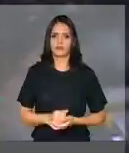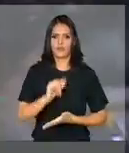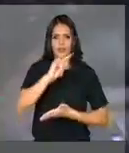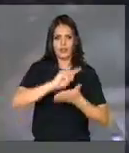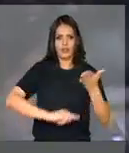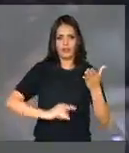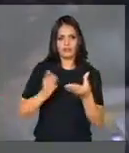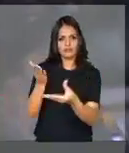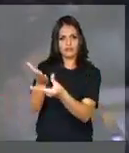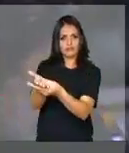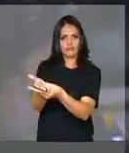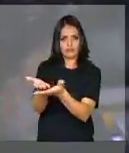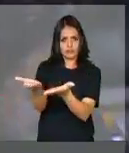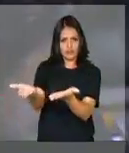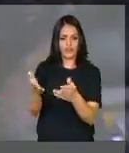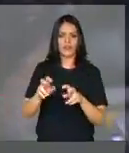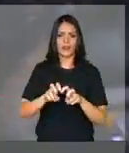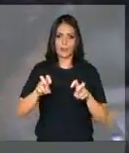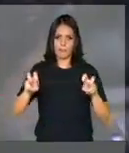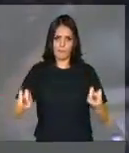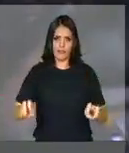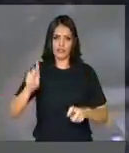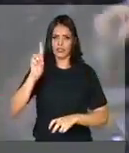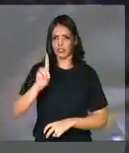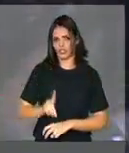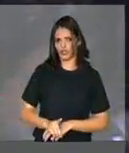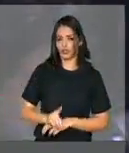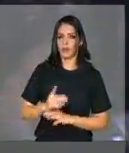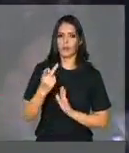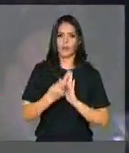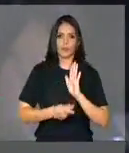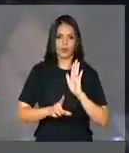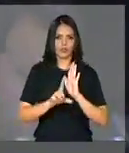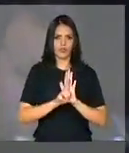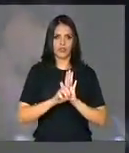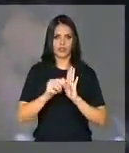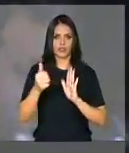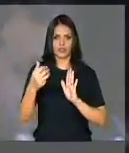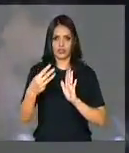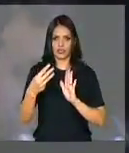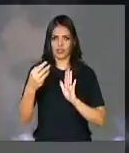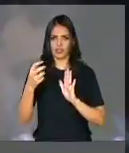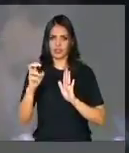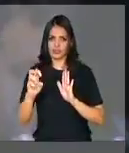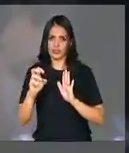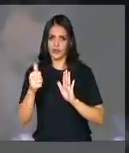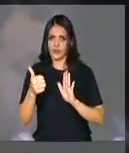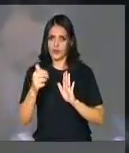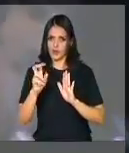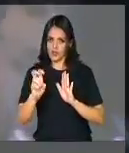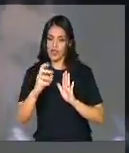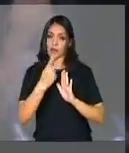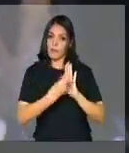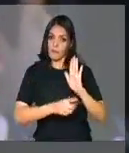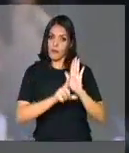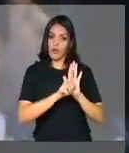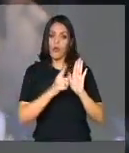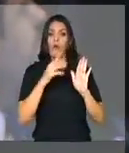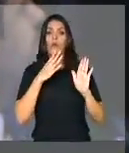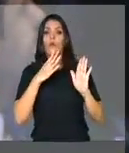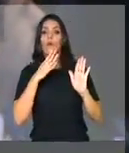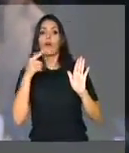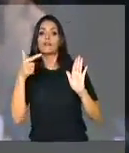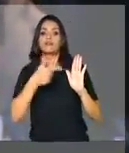foi despachado pela mesa diretora de então o projeto 3515, que é o projeto que ficou conhecido